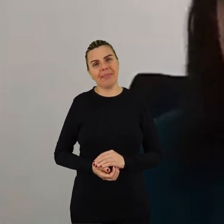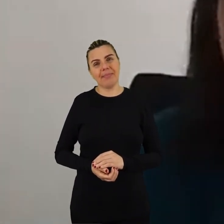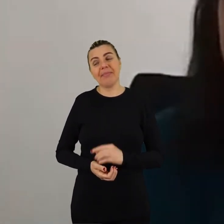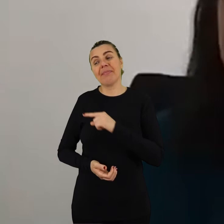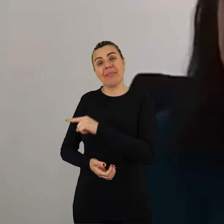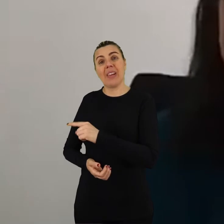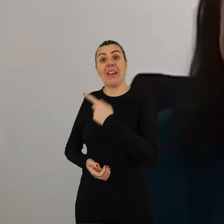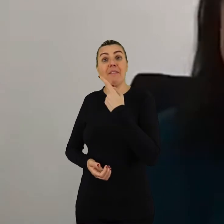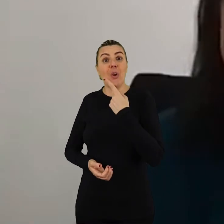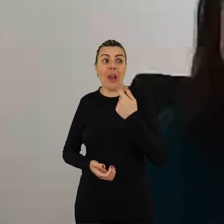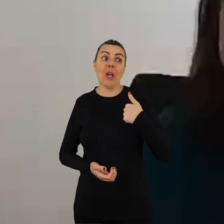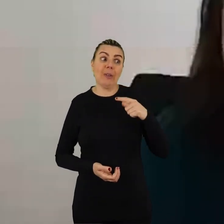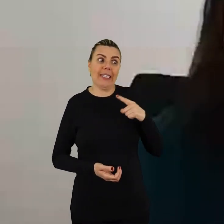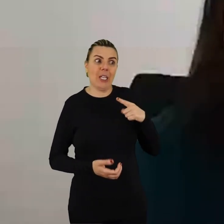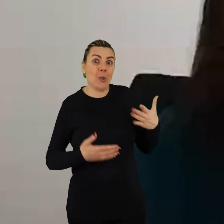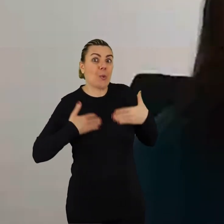ele disse que tinha uma surpresa.